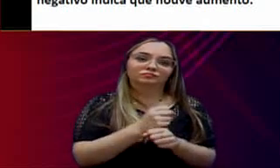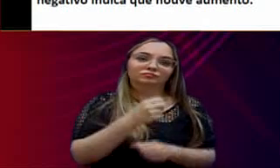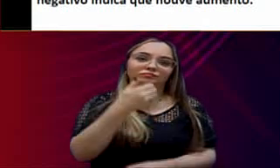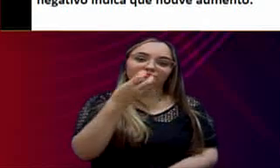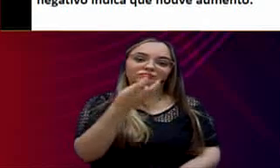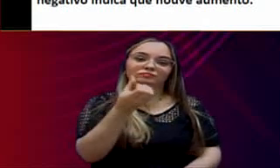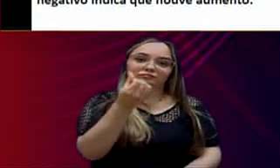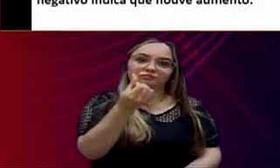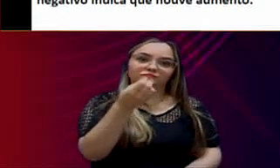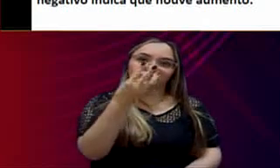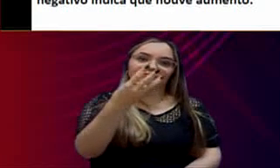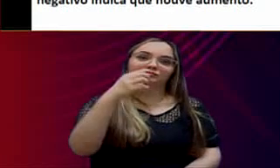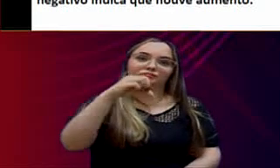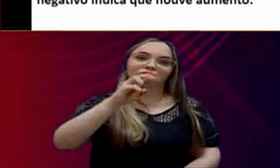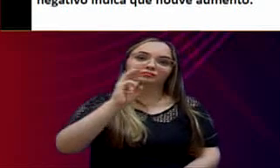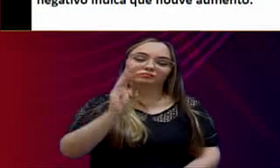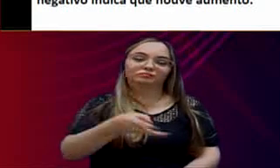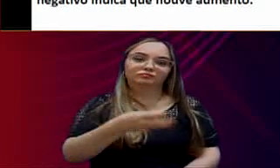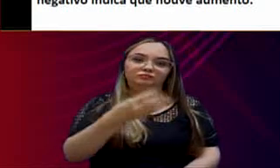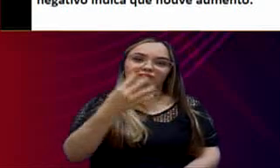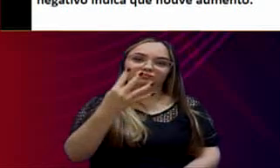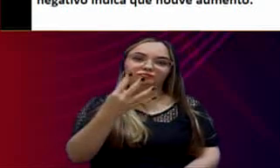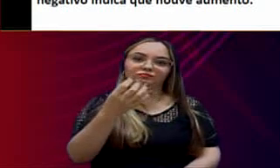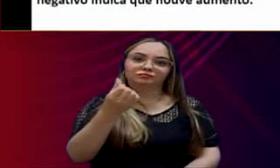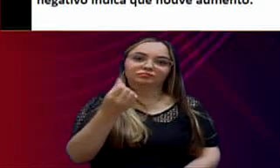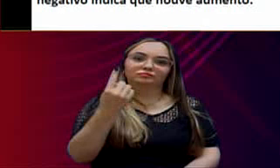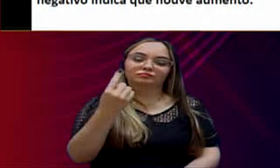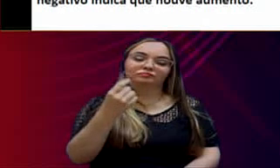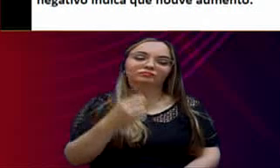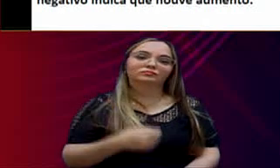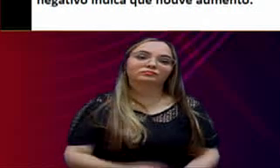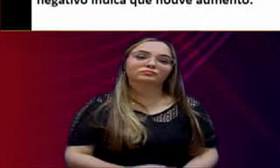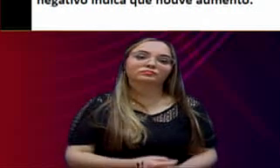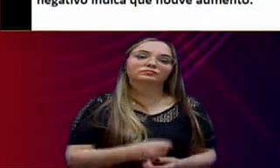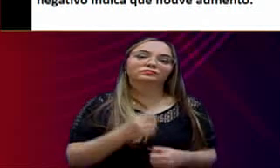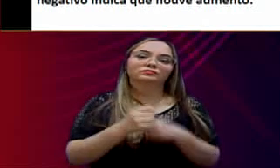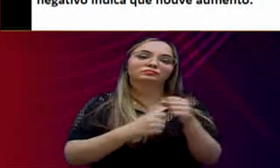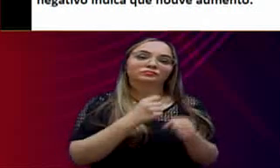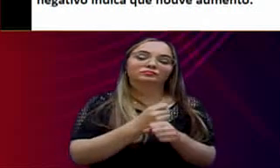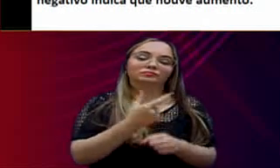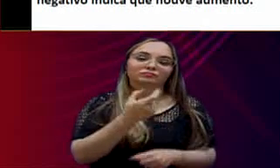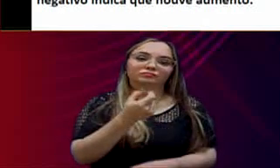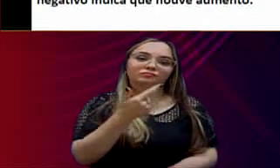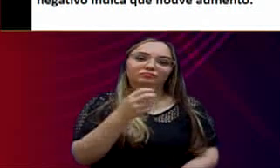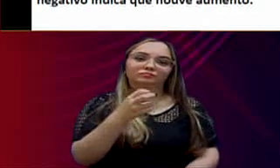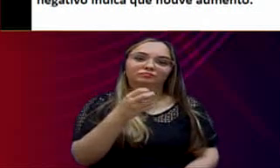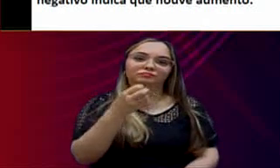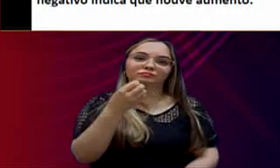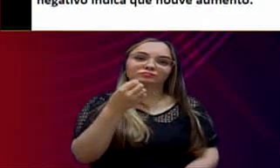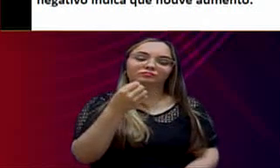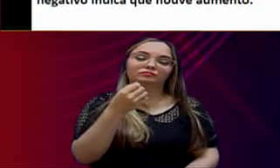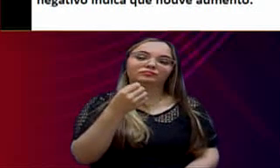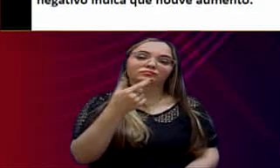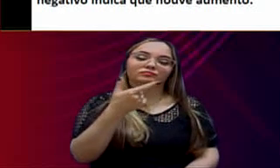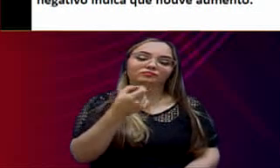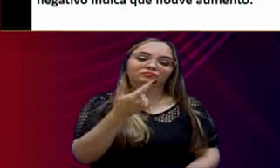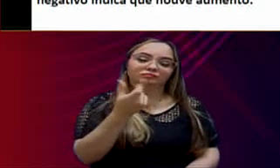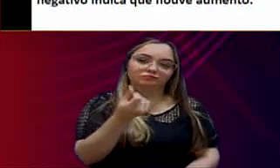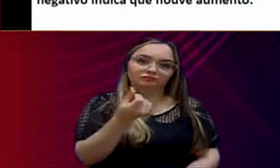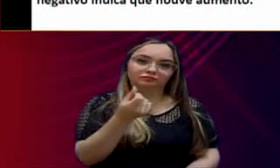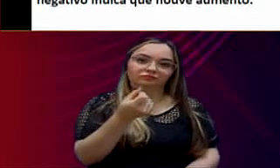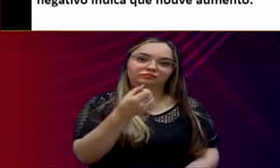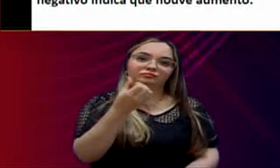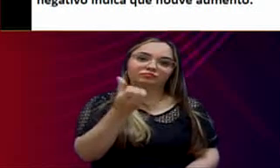639 milhões 421 e 24 em 25 653 milhões 718 em 26